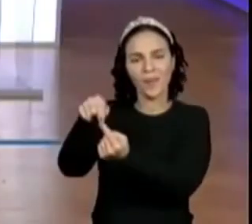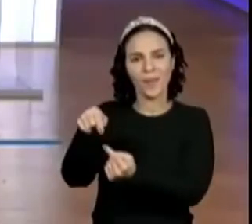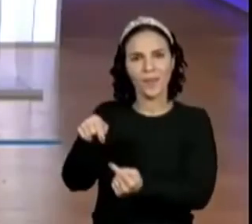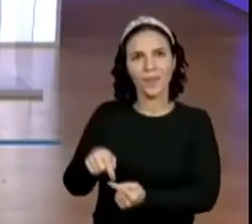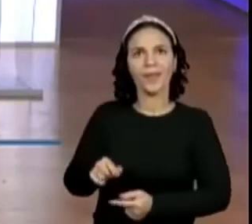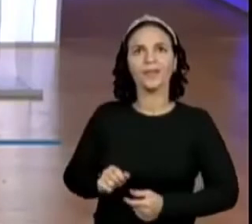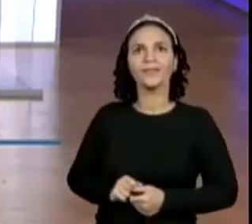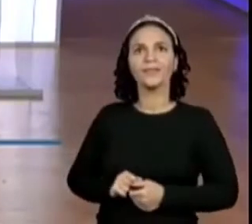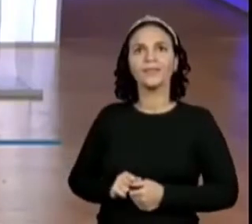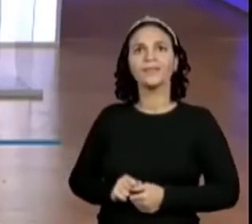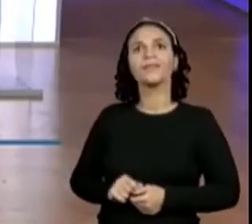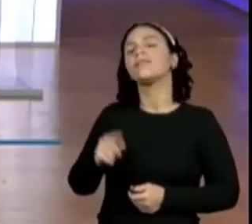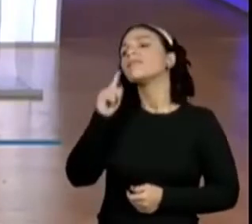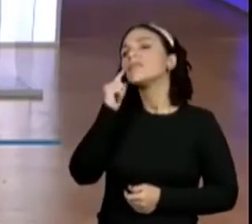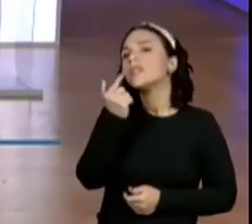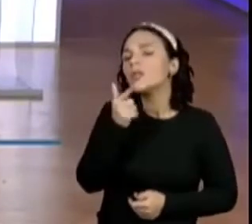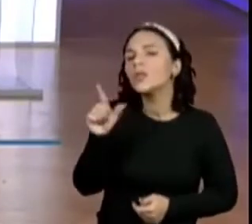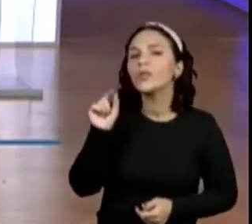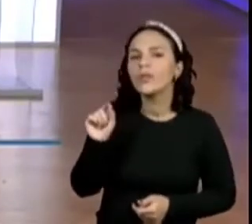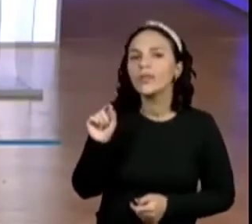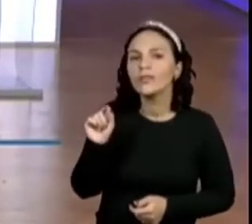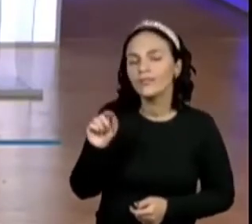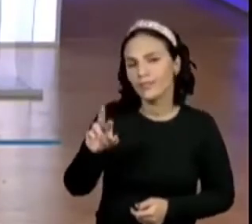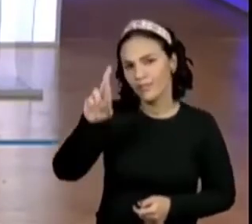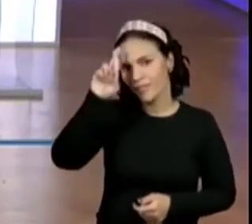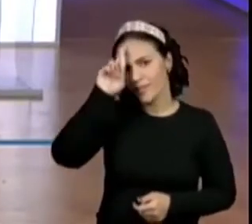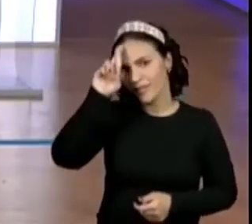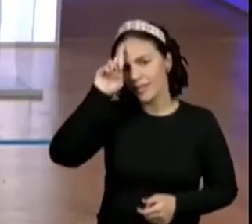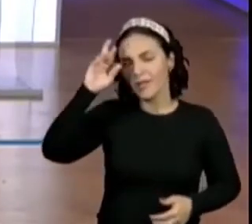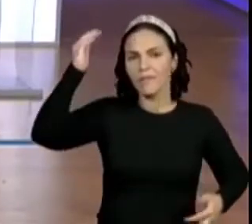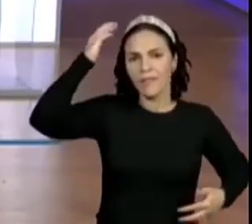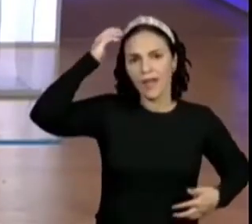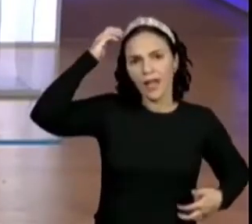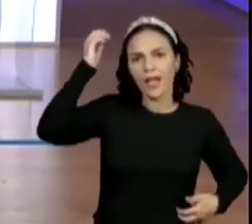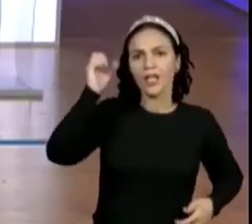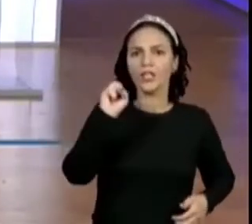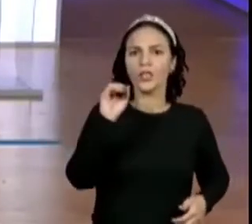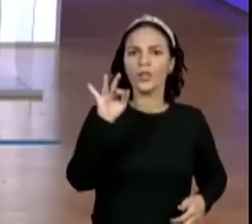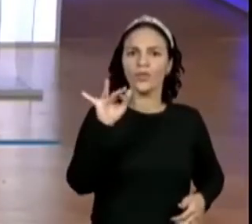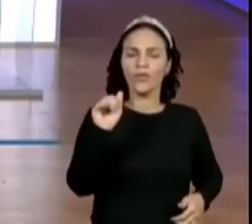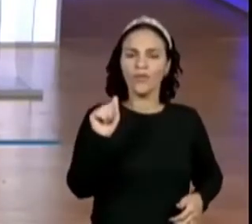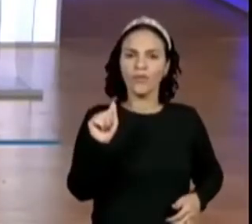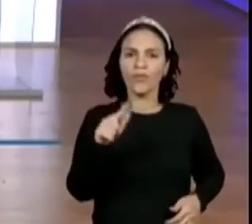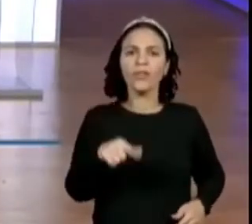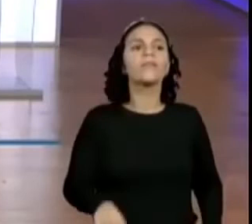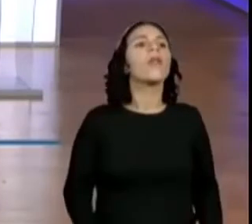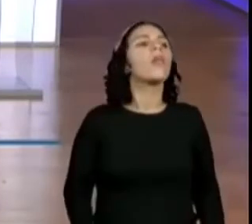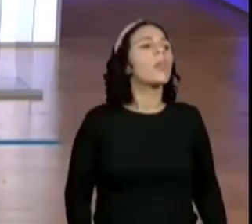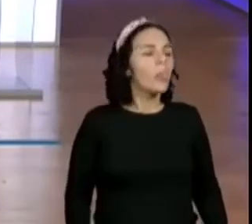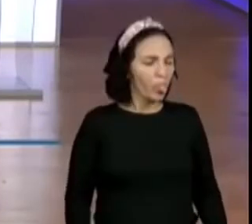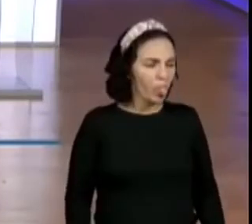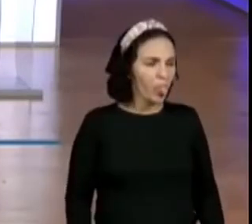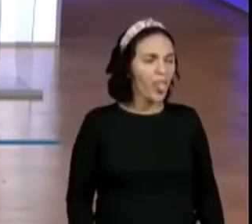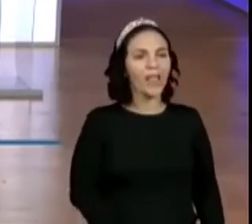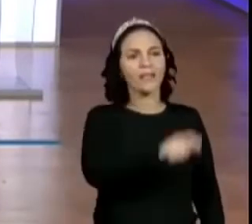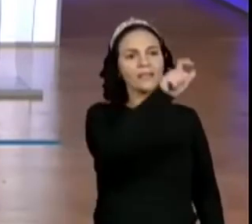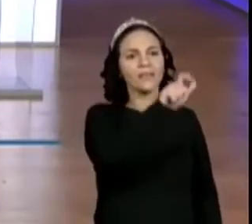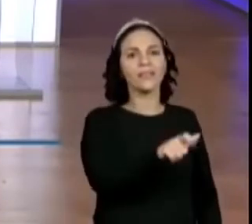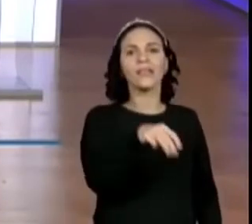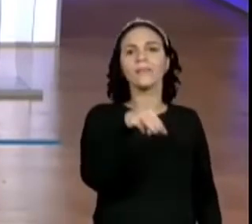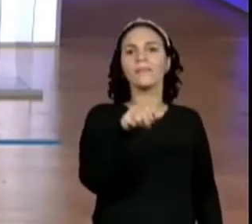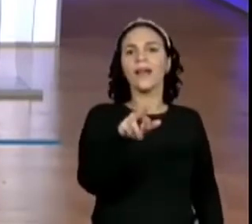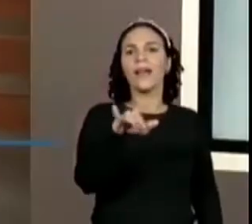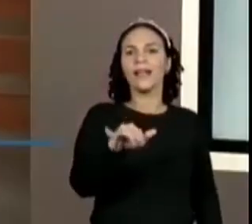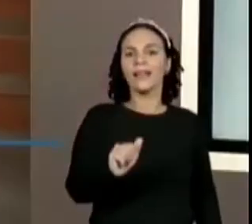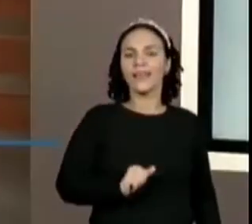mandado uma nova versão também no chat, que era meio-dia, macaca Sofia, fazendo careta para Dona Maria. Olha só, e